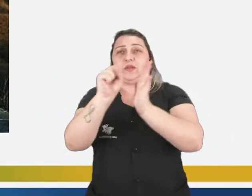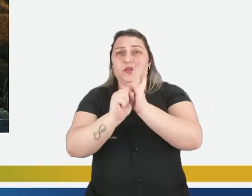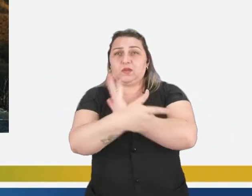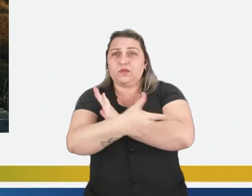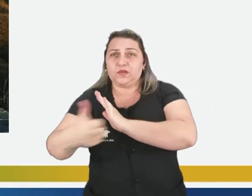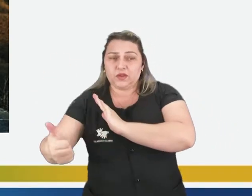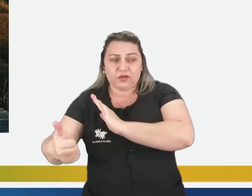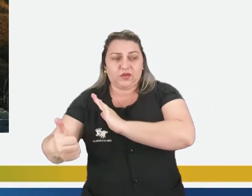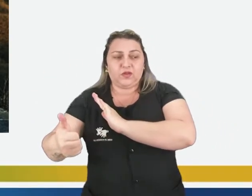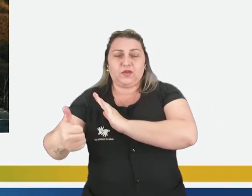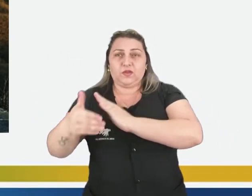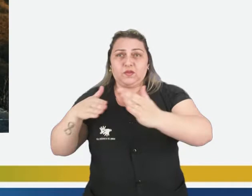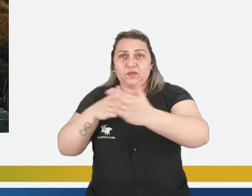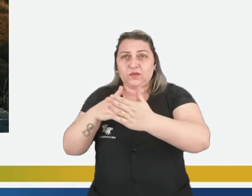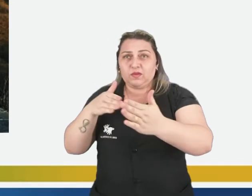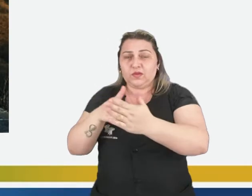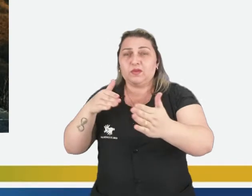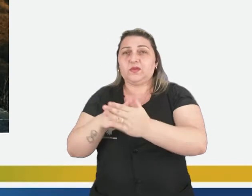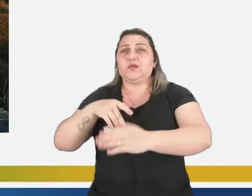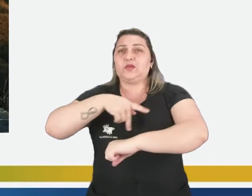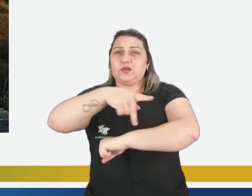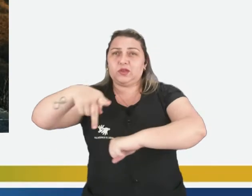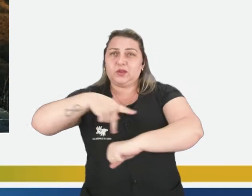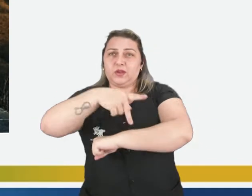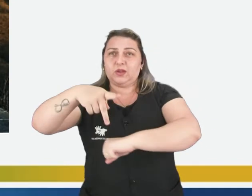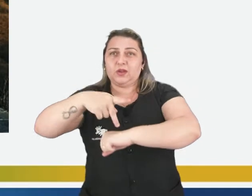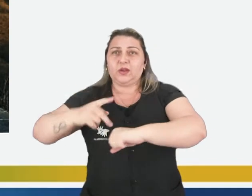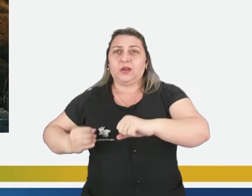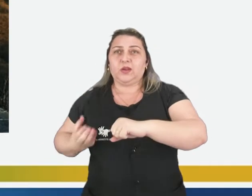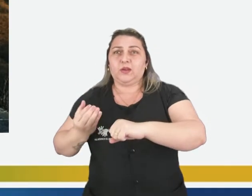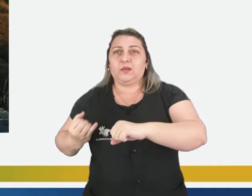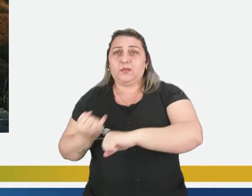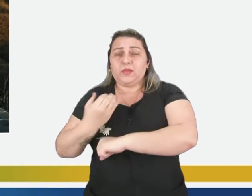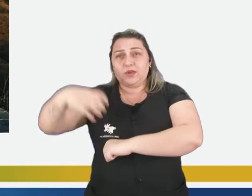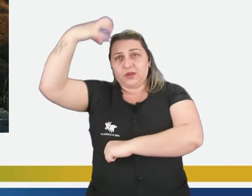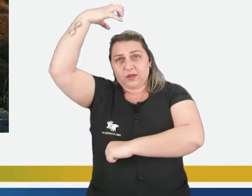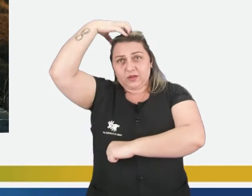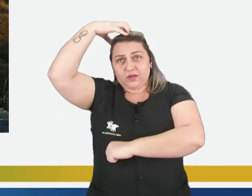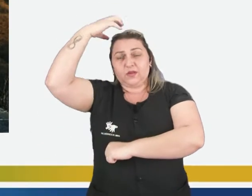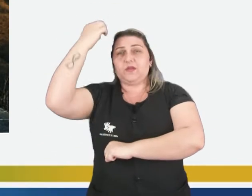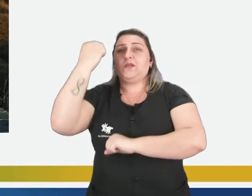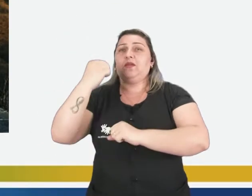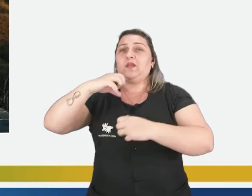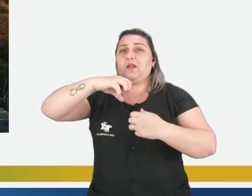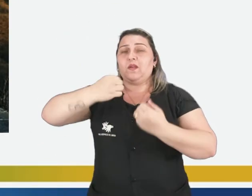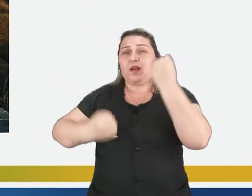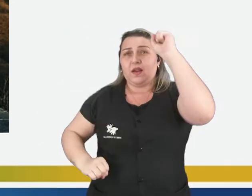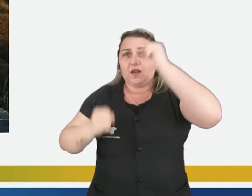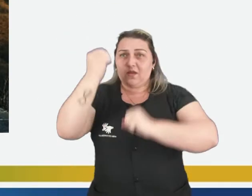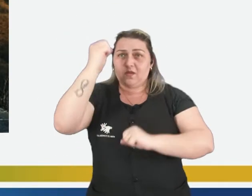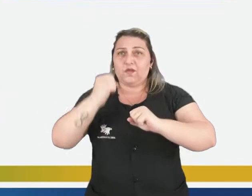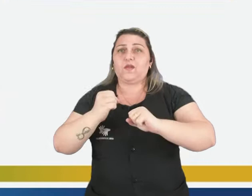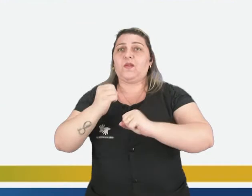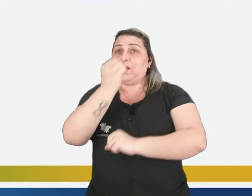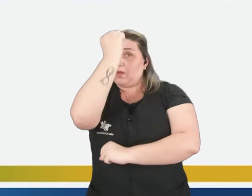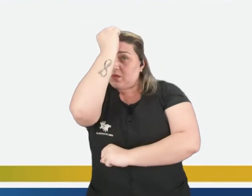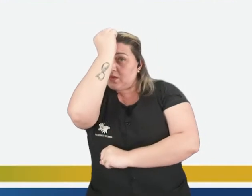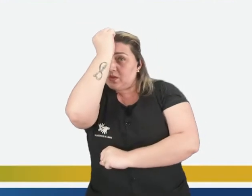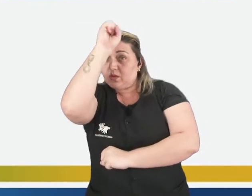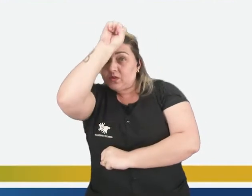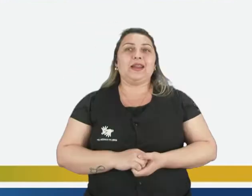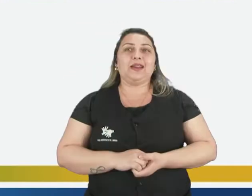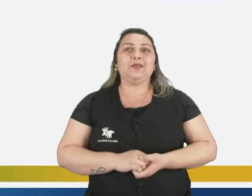XXI. Enfrentou interesses de países imperialistas e viveu uma revolução que implantou o socialismo no